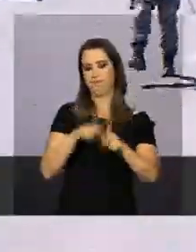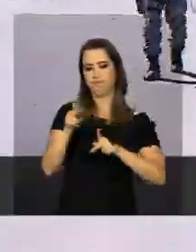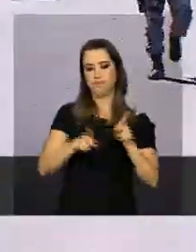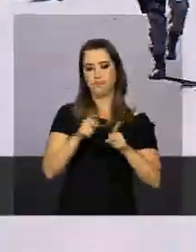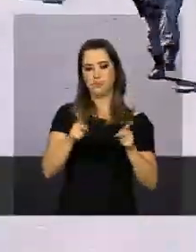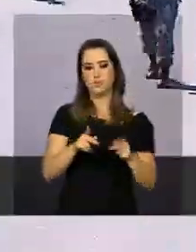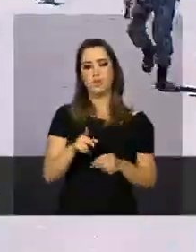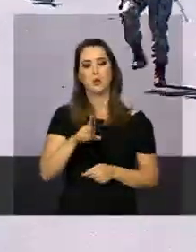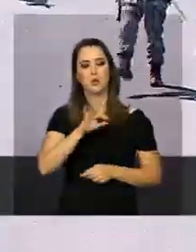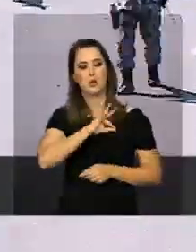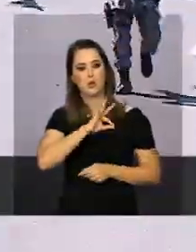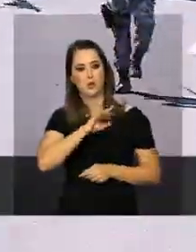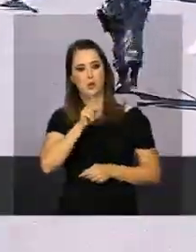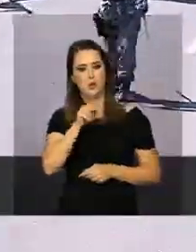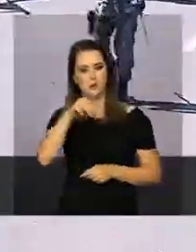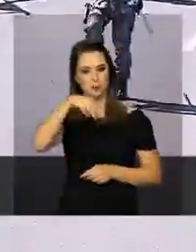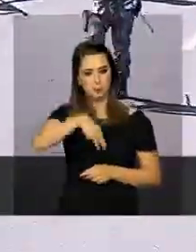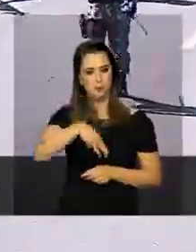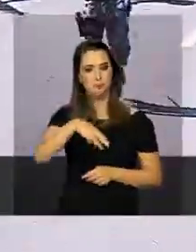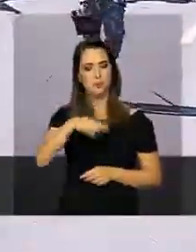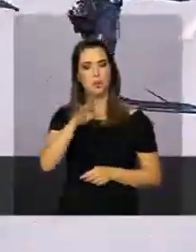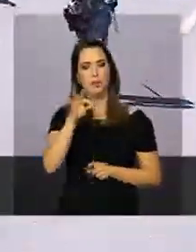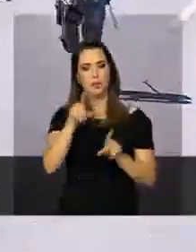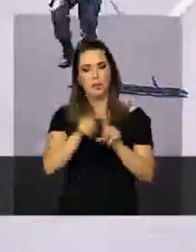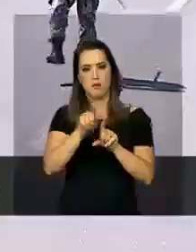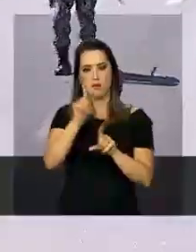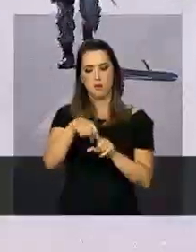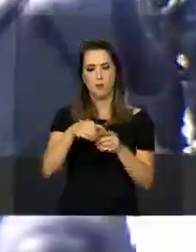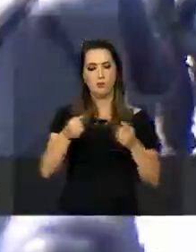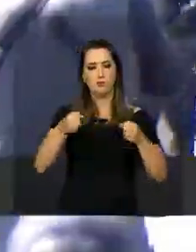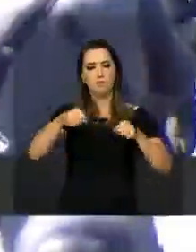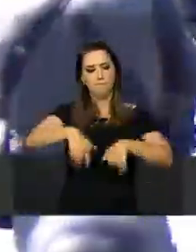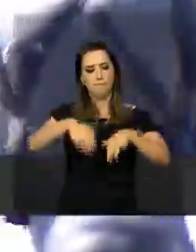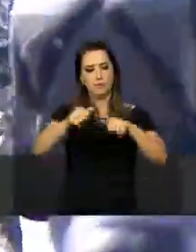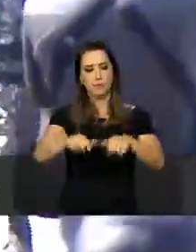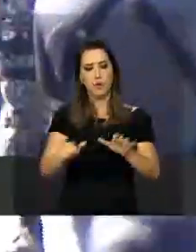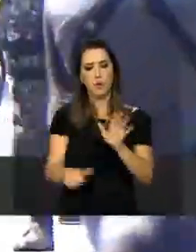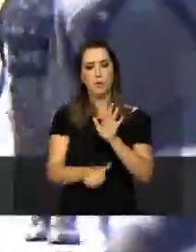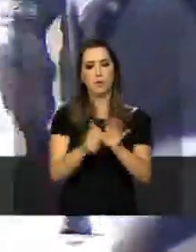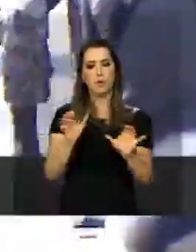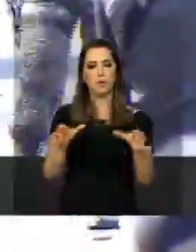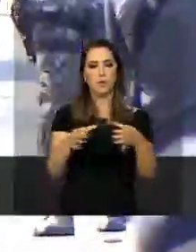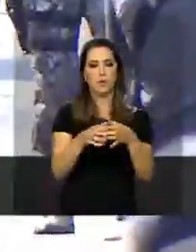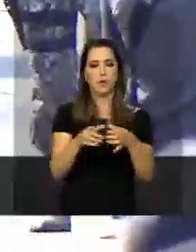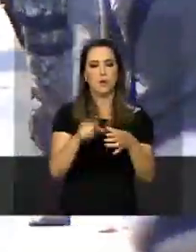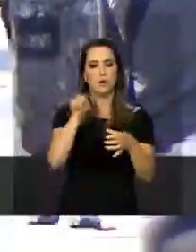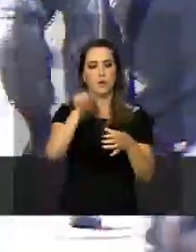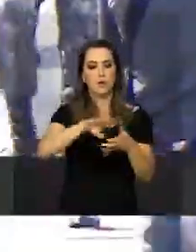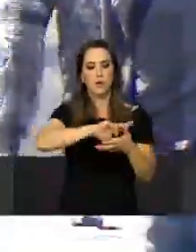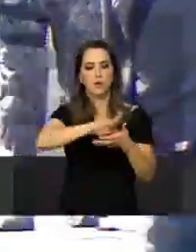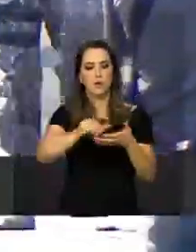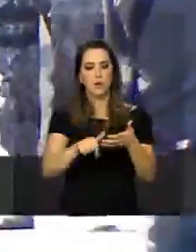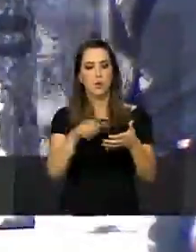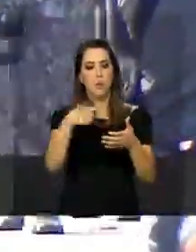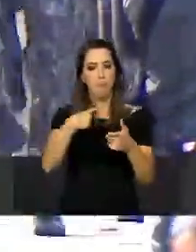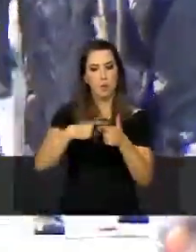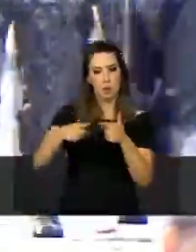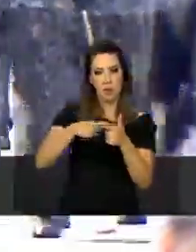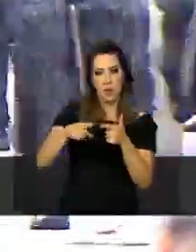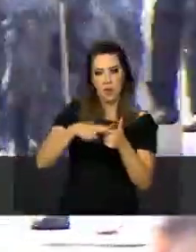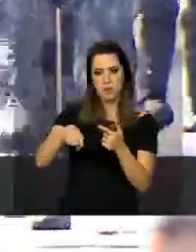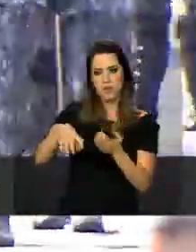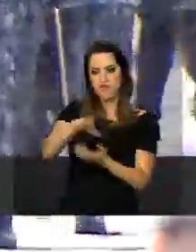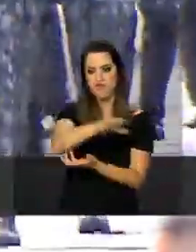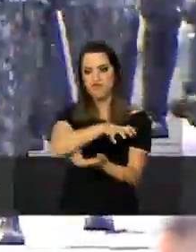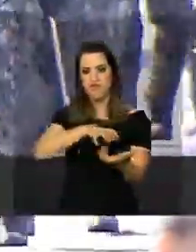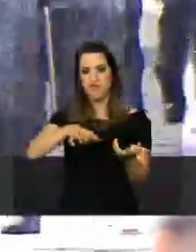Militar do Amapá, Isaac Palheta dos Santos, desfila o 1º Pelotão de Controle de Distúrbios Civis e Policiamento